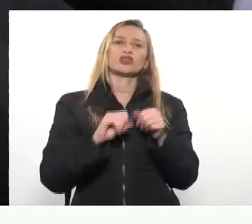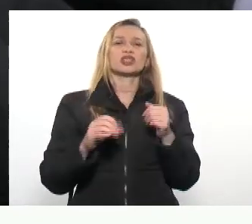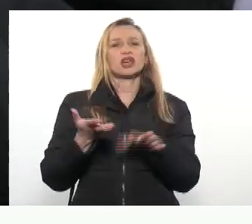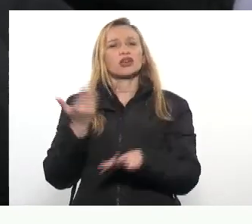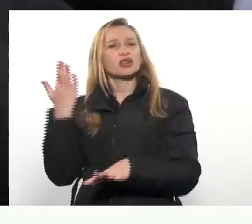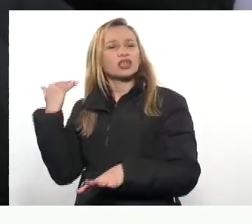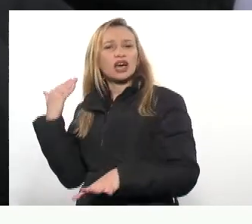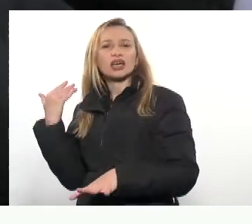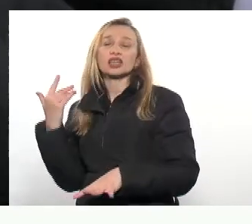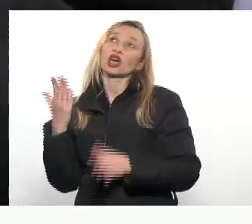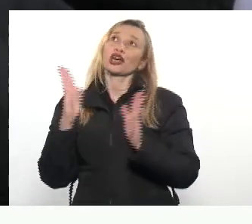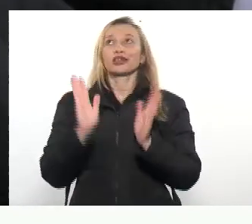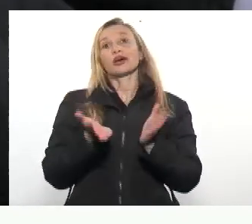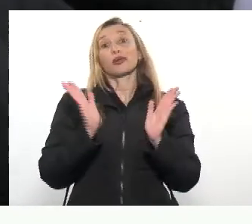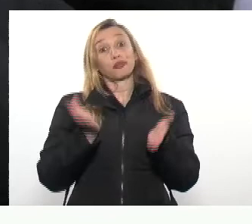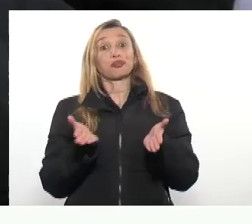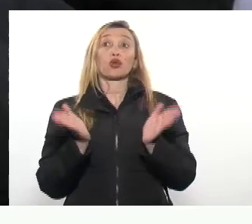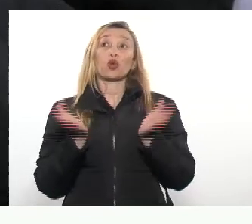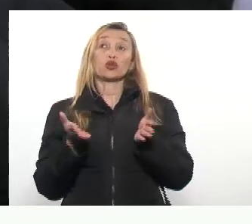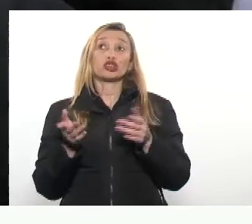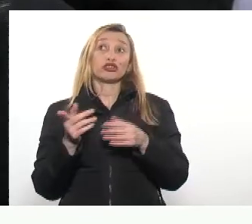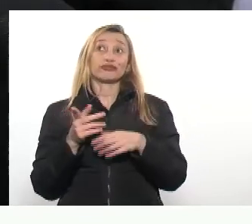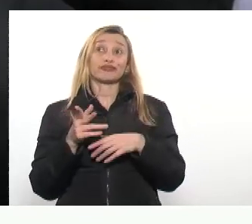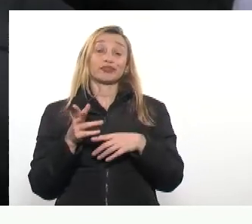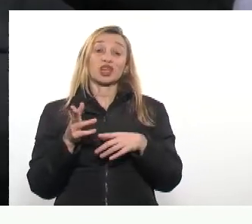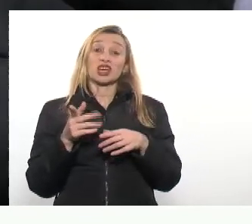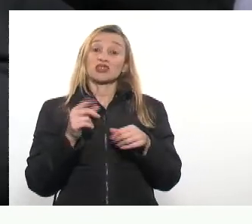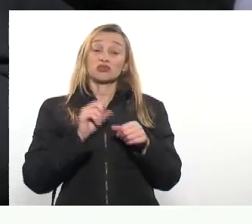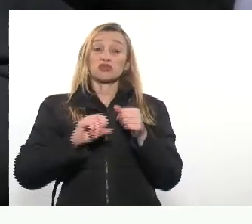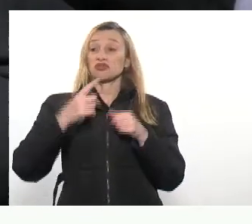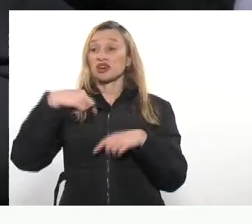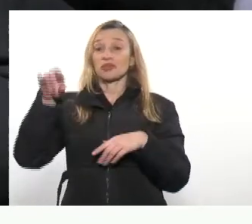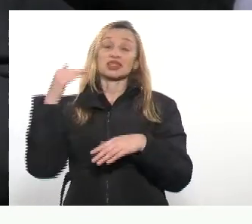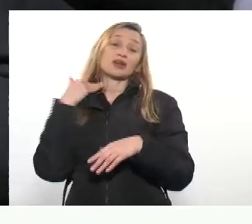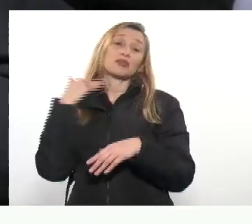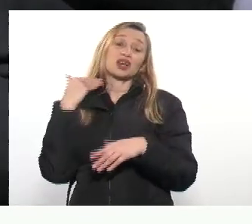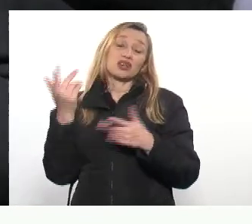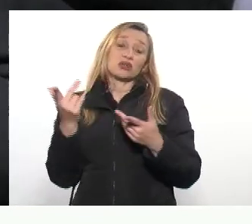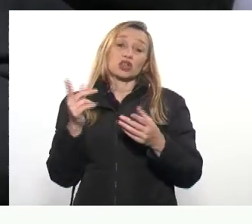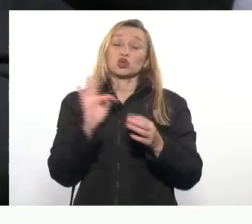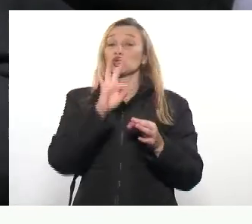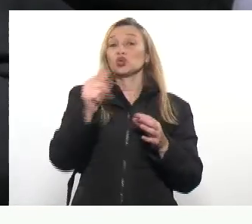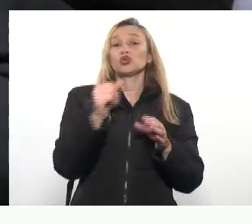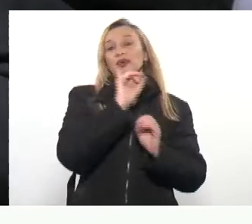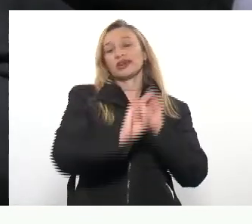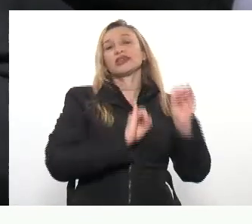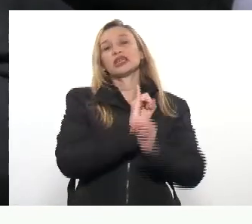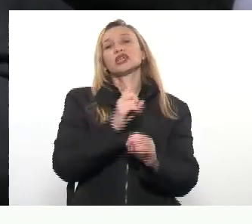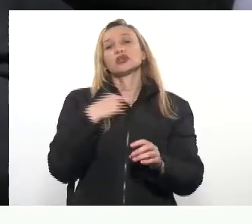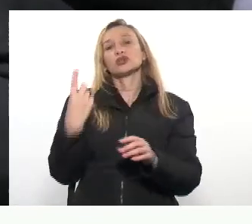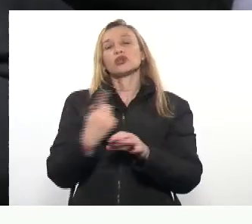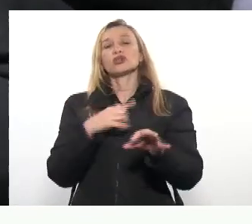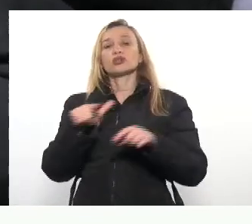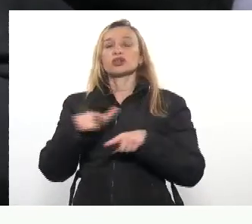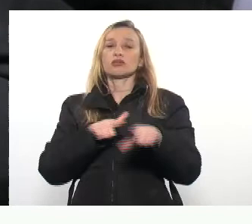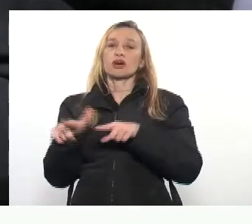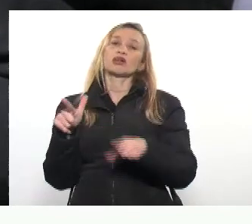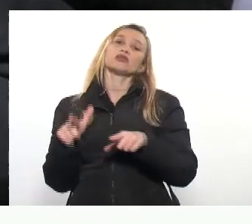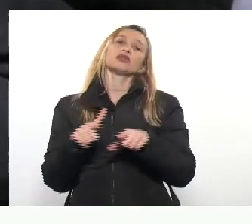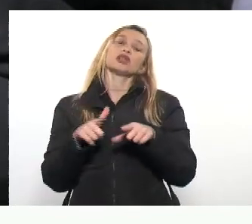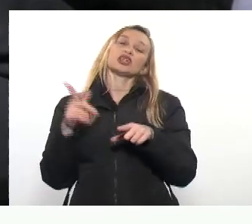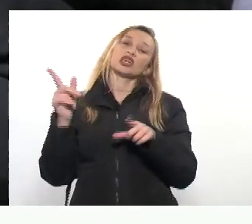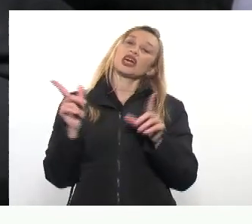que ninguém mais vai a banco hoje, todo mundo só vai à caixa eletrônica, faz tudo pela internet. O nosso plano de trabalho é semelhante a